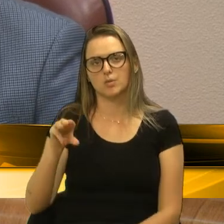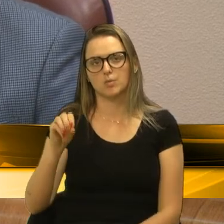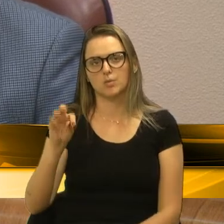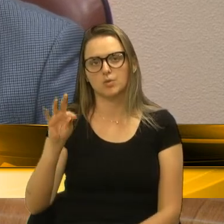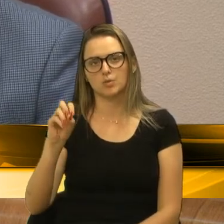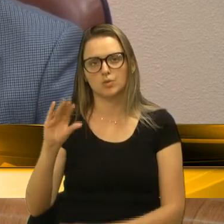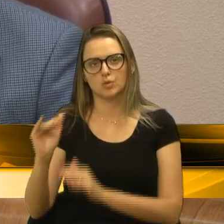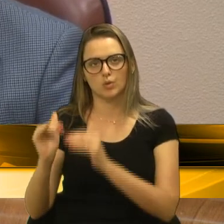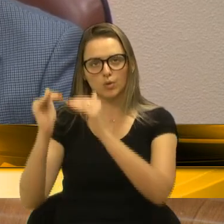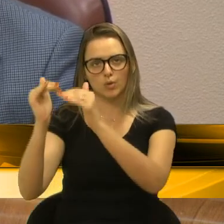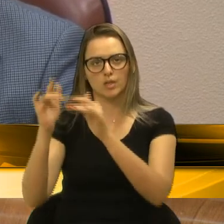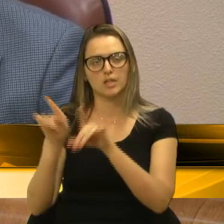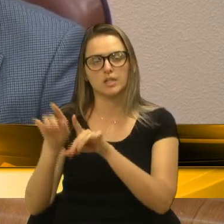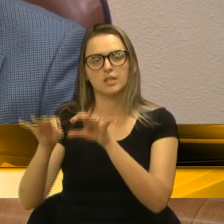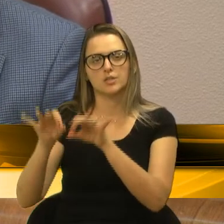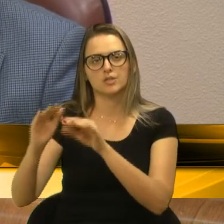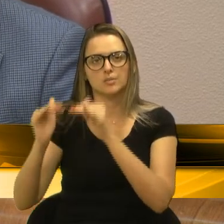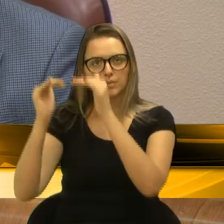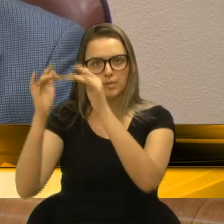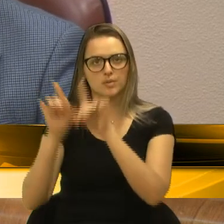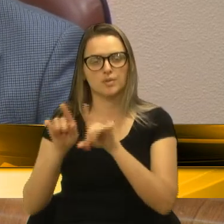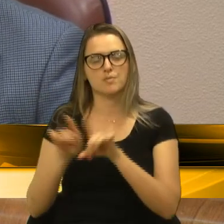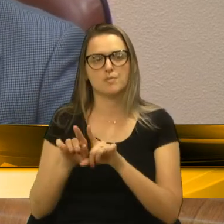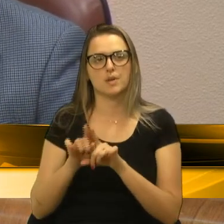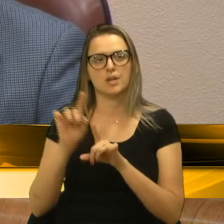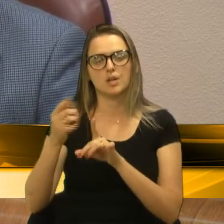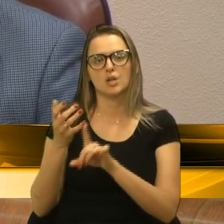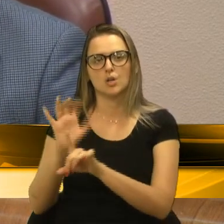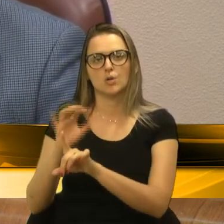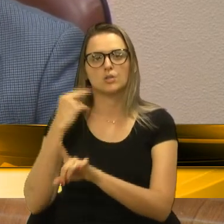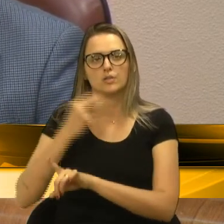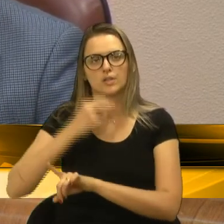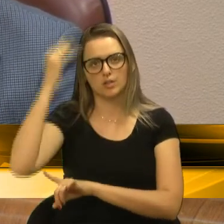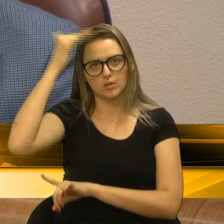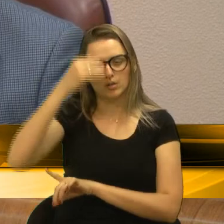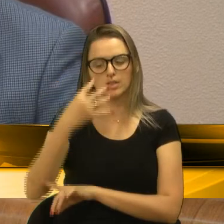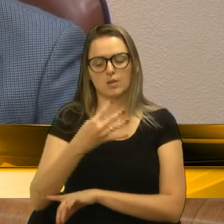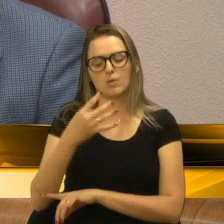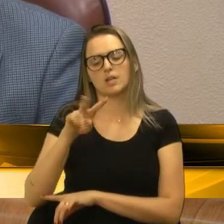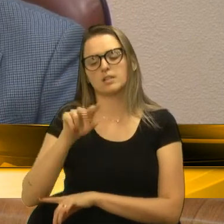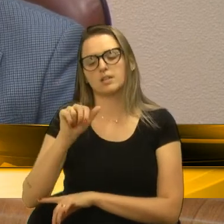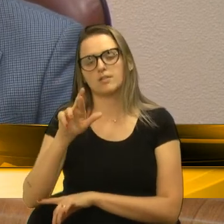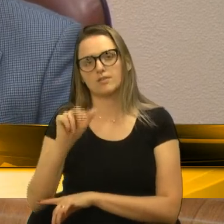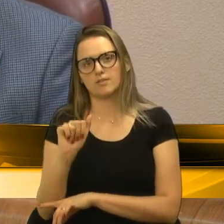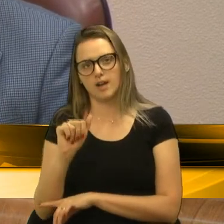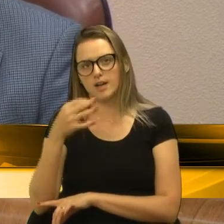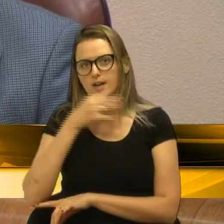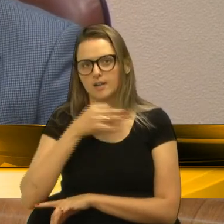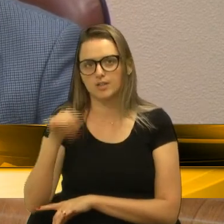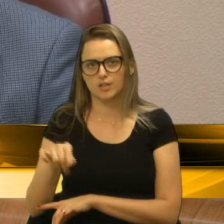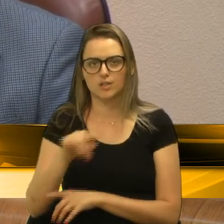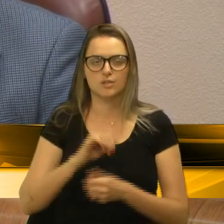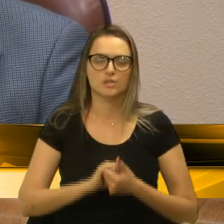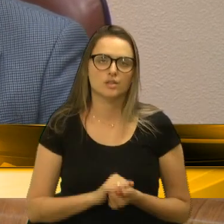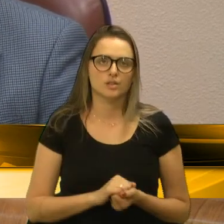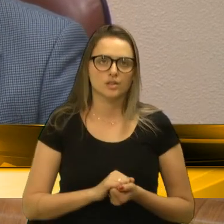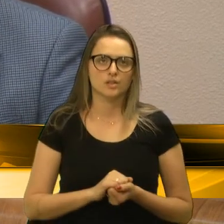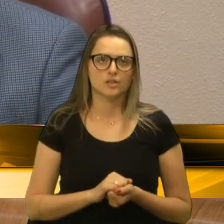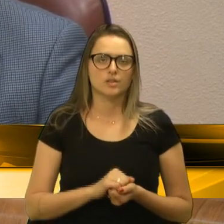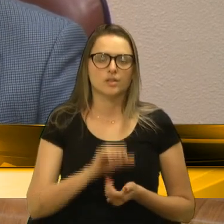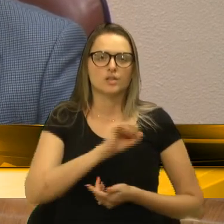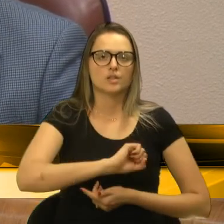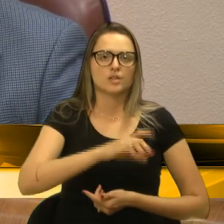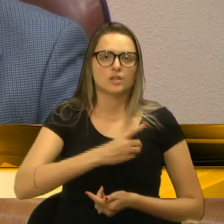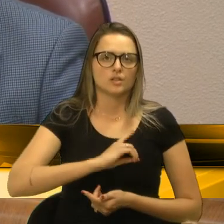por deflagrar a investigação e processo criminal contra o vereador investigado na 4ª Vara Criminal do Fórum da Comarca de Caxias do Sul, RS. Senhor Delegado